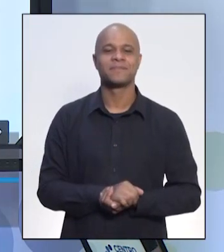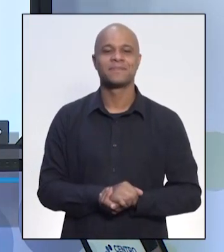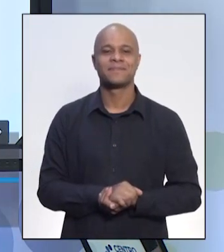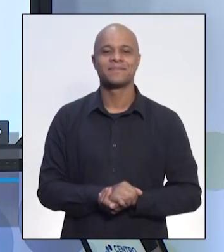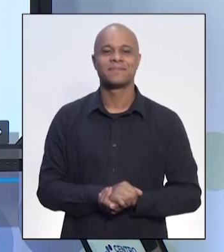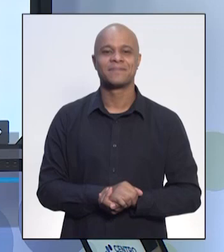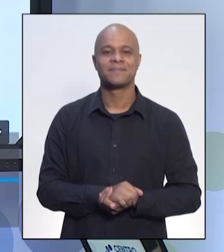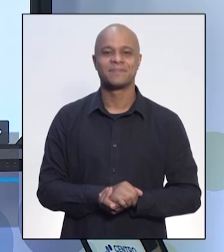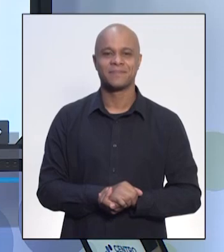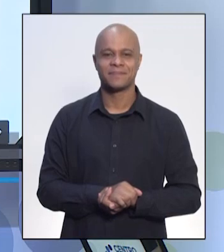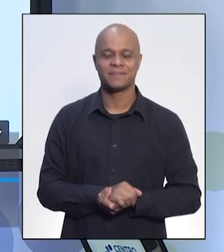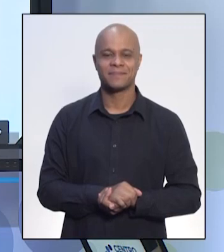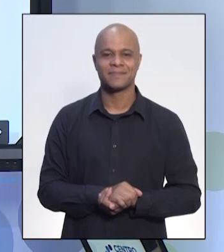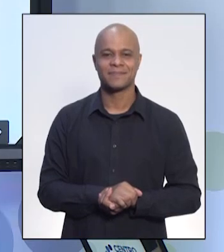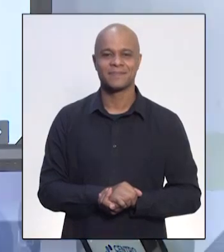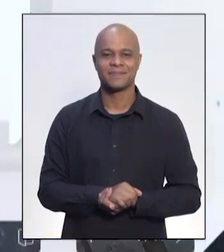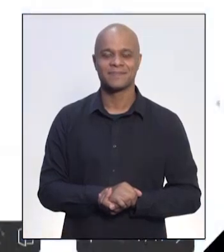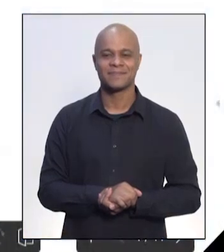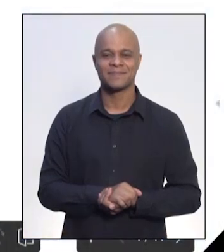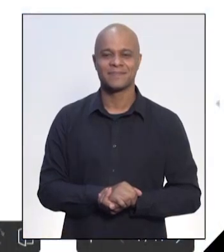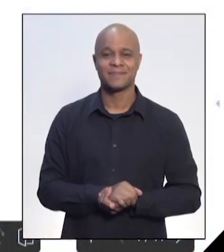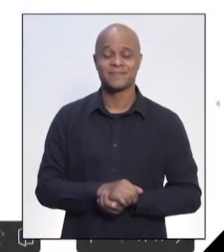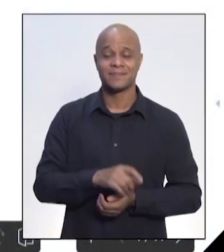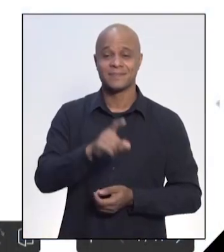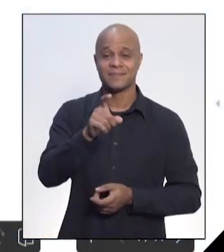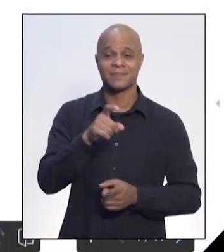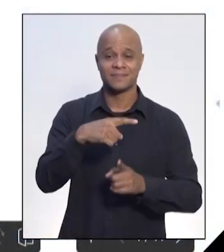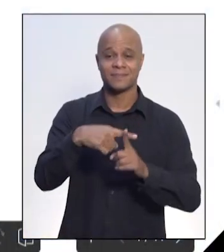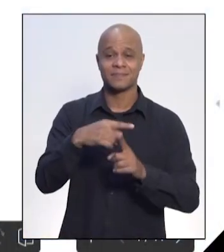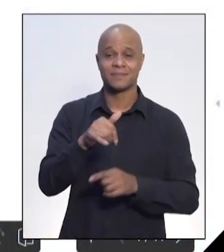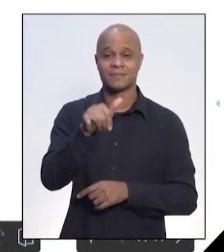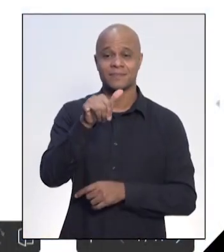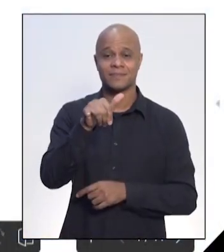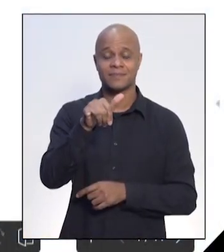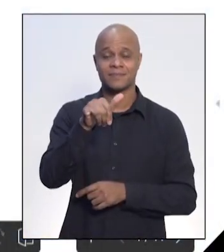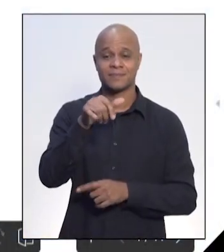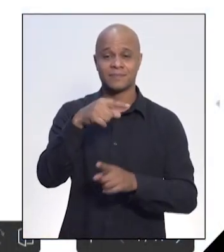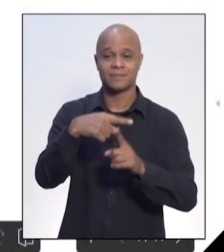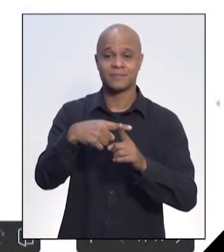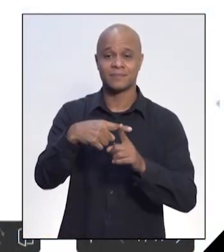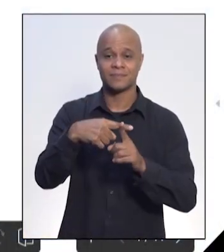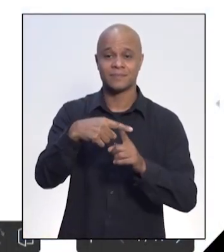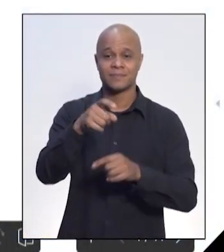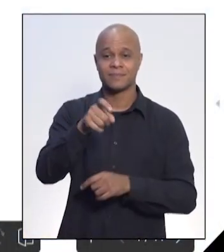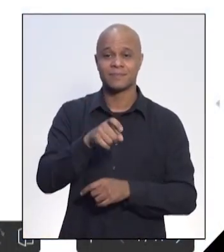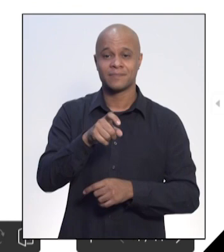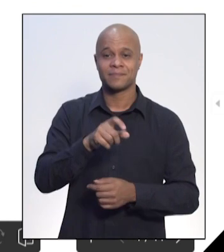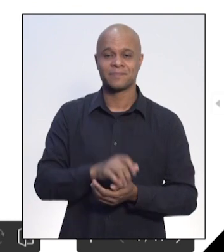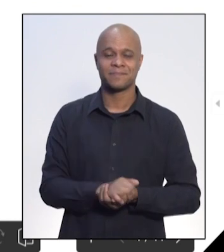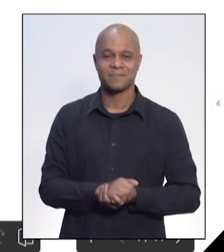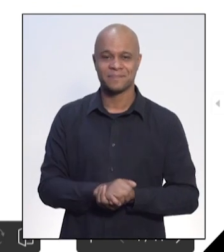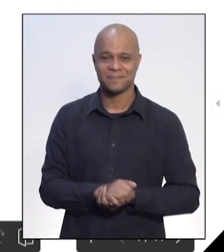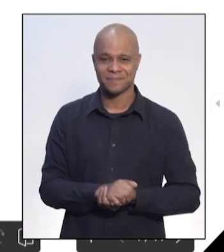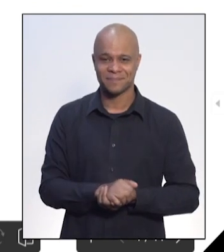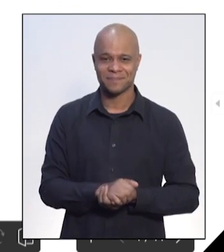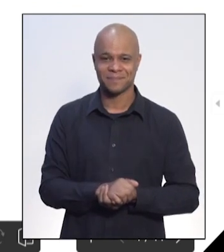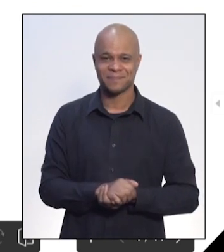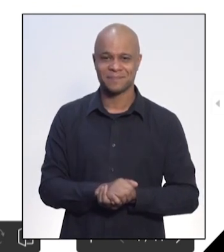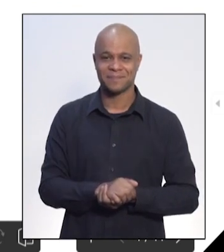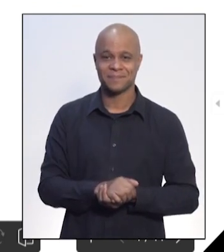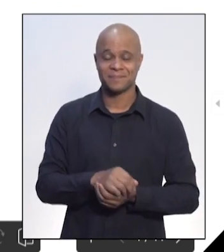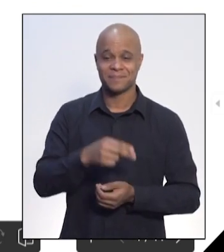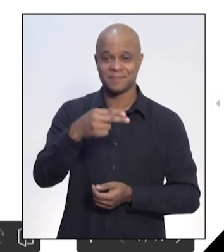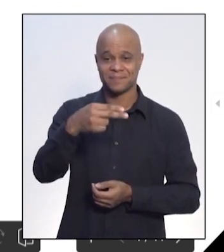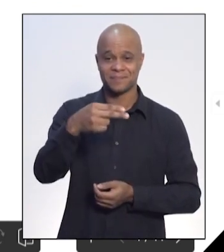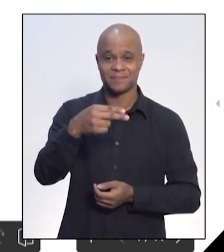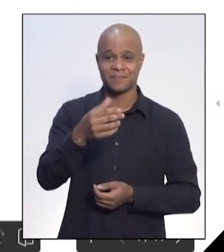fazer x mais y mais x, esse é o total que a gente tem, vai ser os